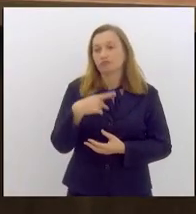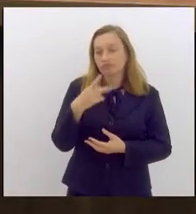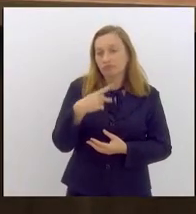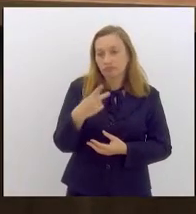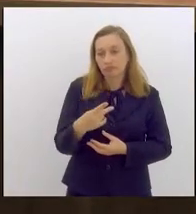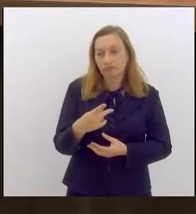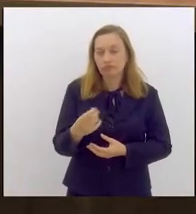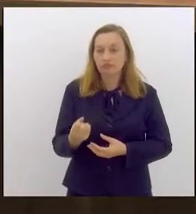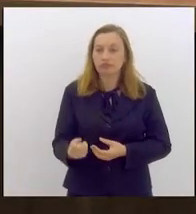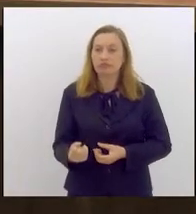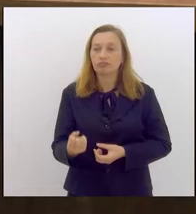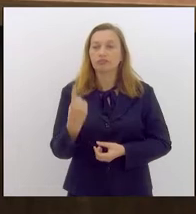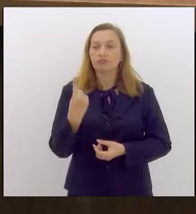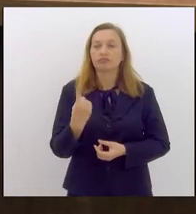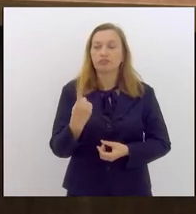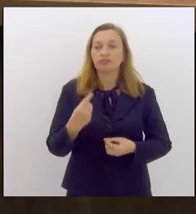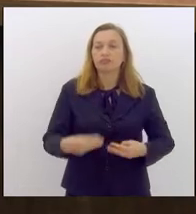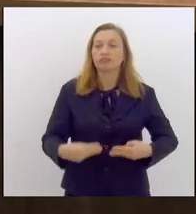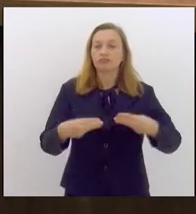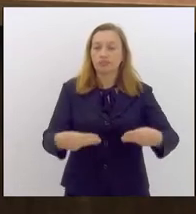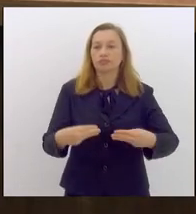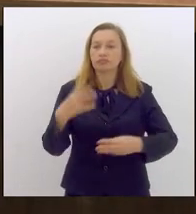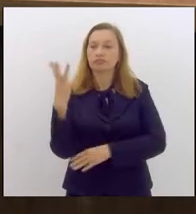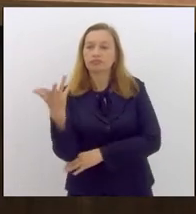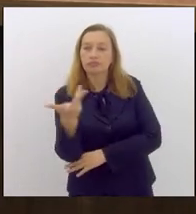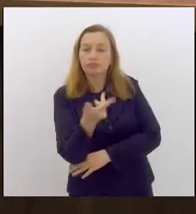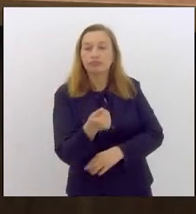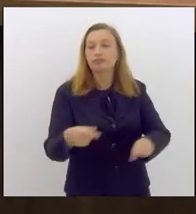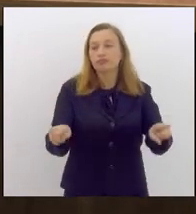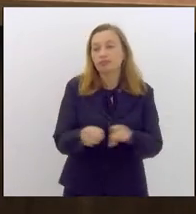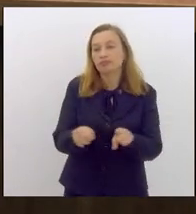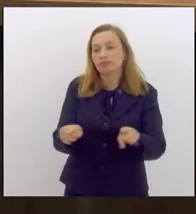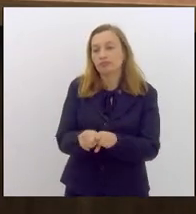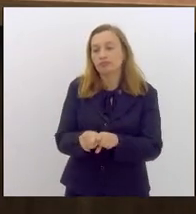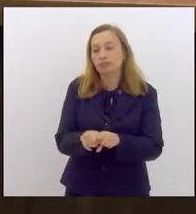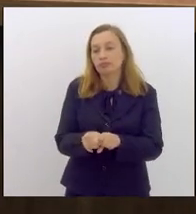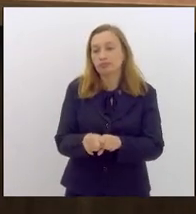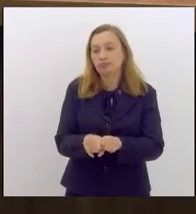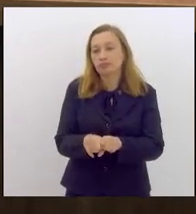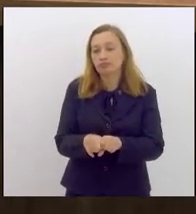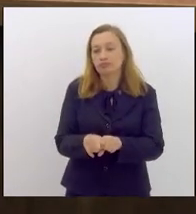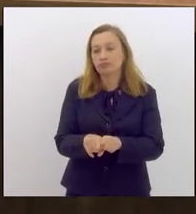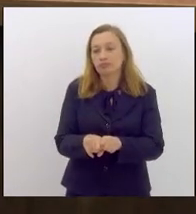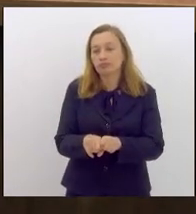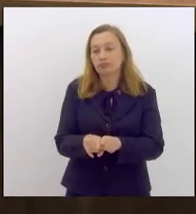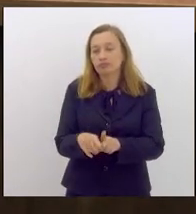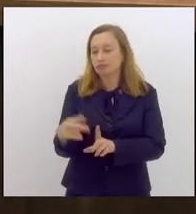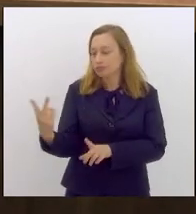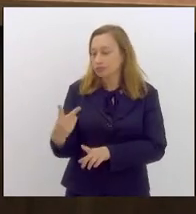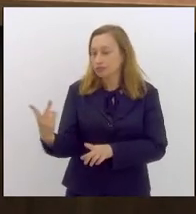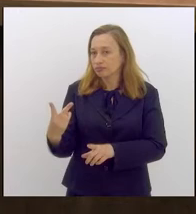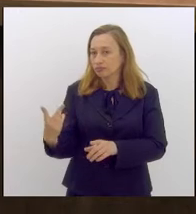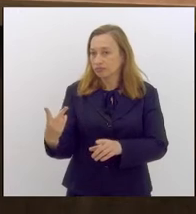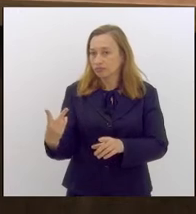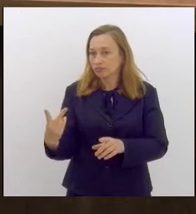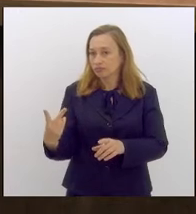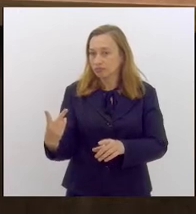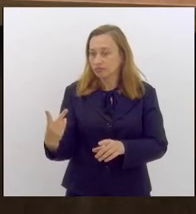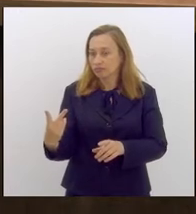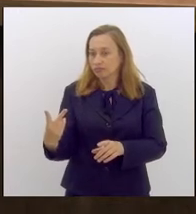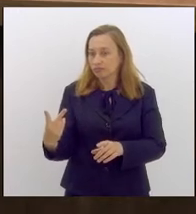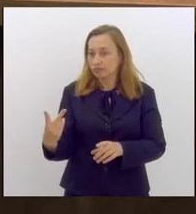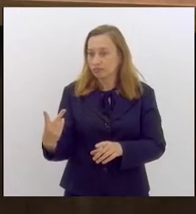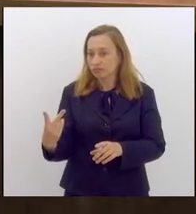pelo ex-ministro do Meio Ambiente, e, além do mais, tem uma dupla fantástica tocando esse projeto.